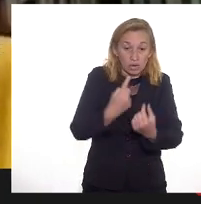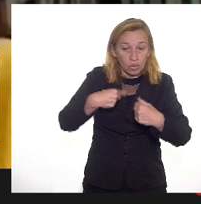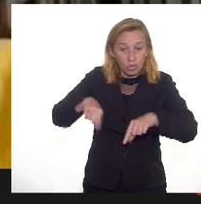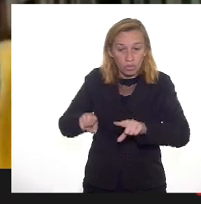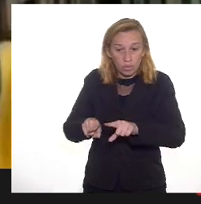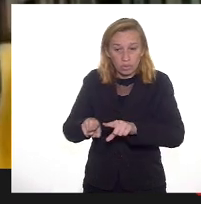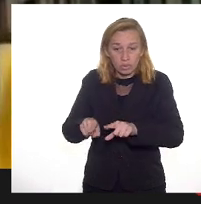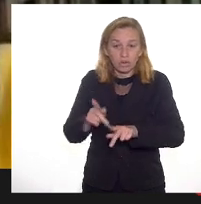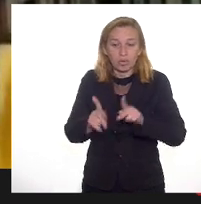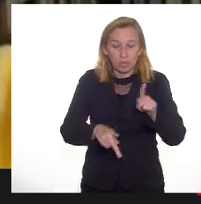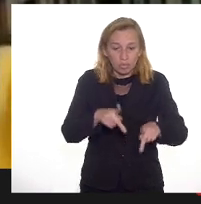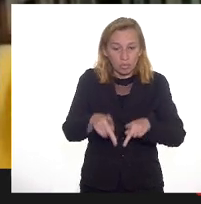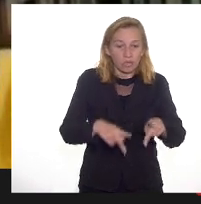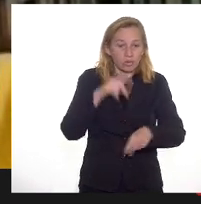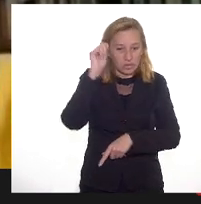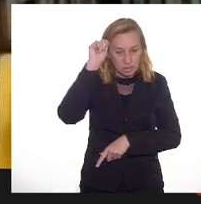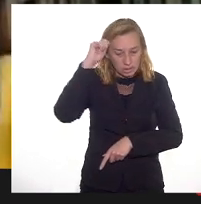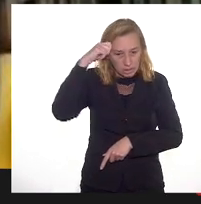população negra